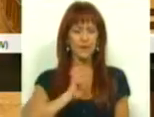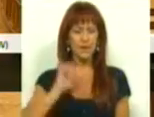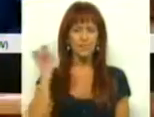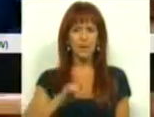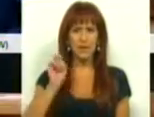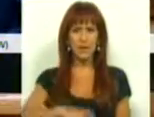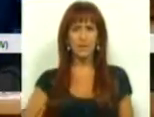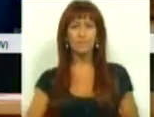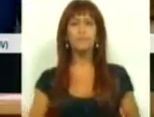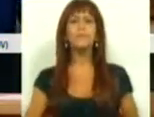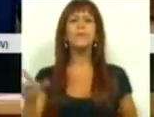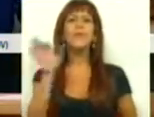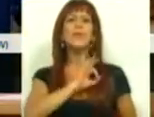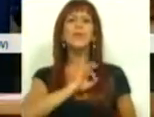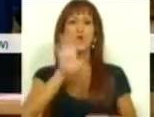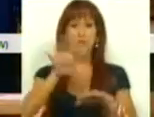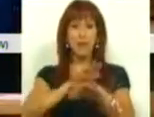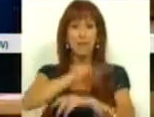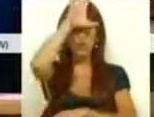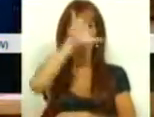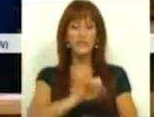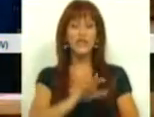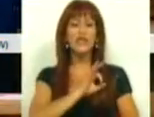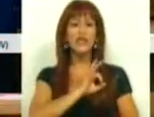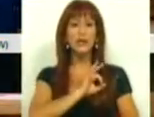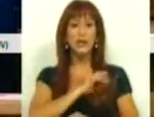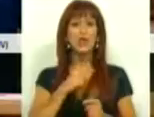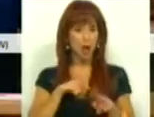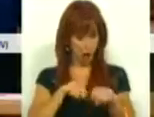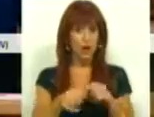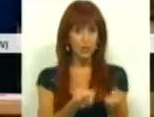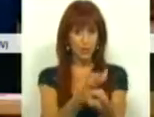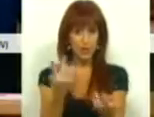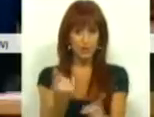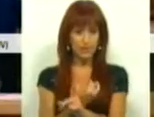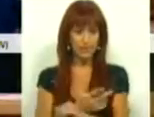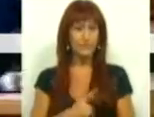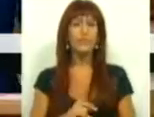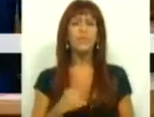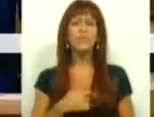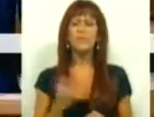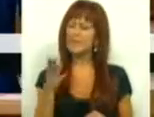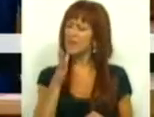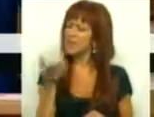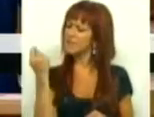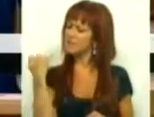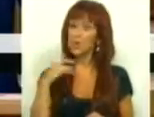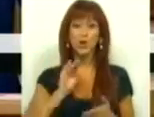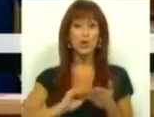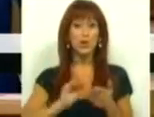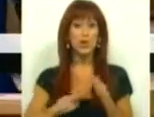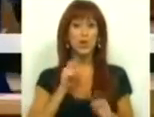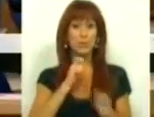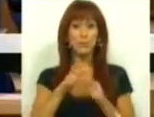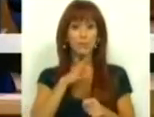Senhora Presidente, senhores membros do Governo, senhores deputados. Disse recentemente o escritor